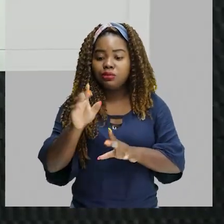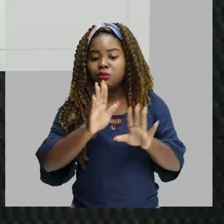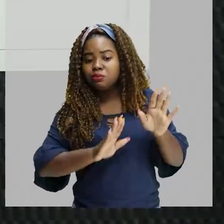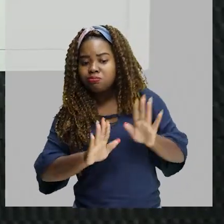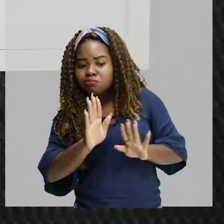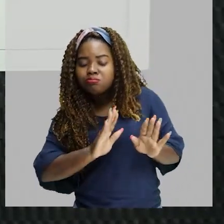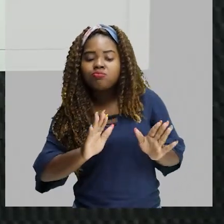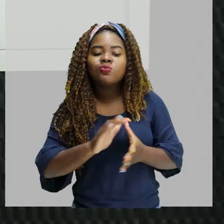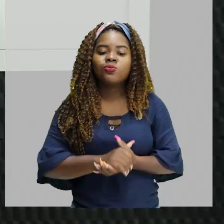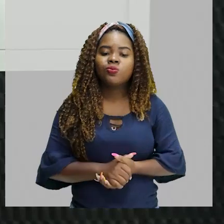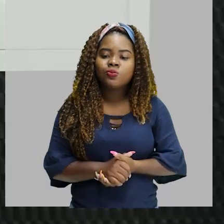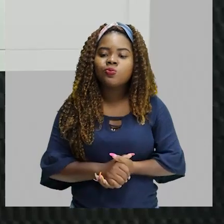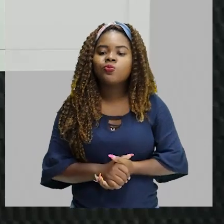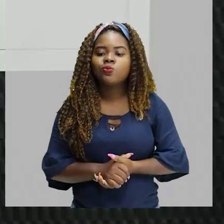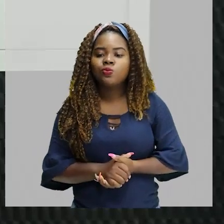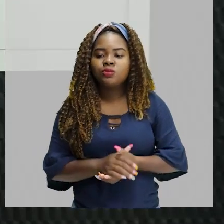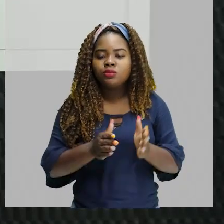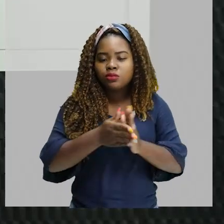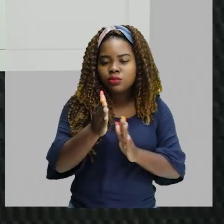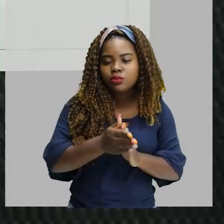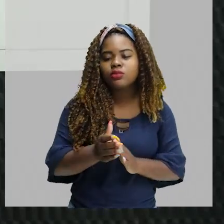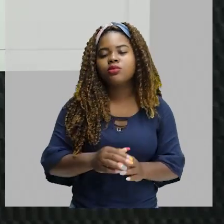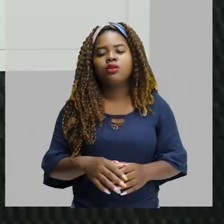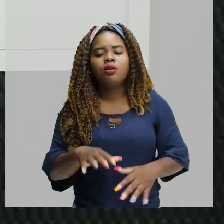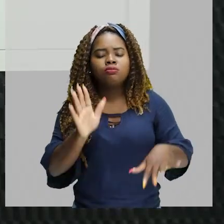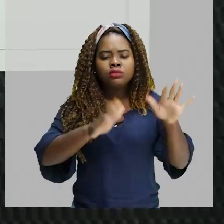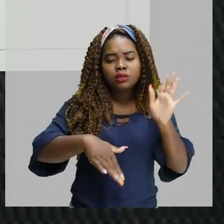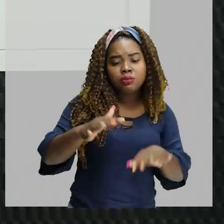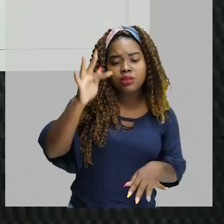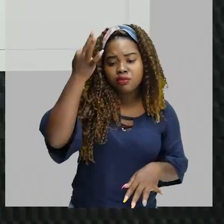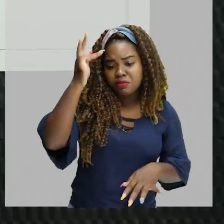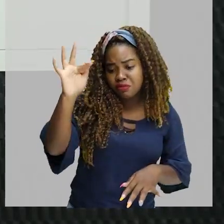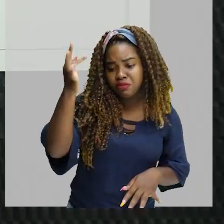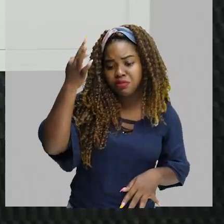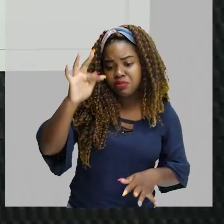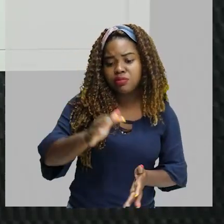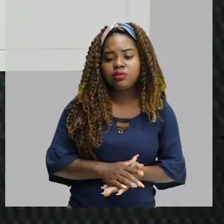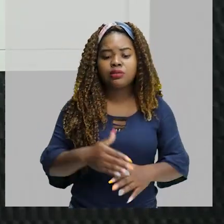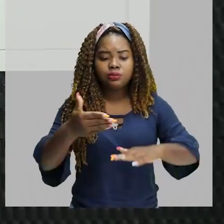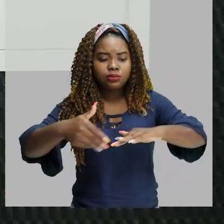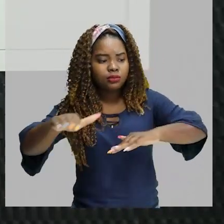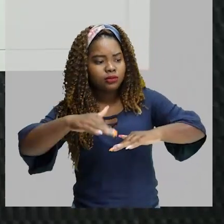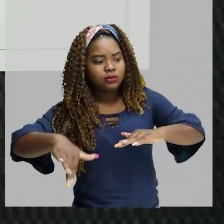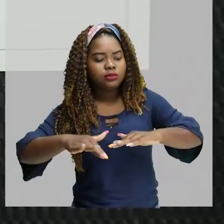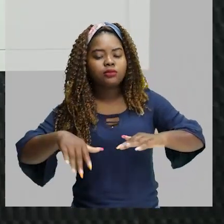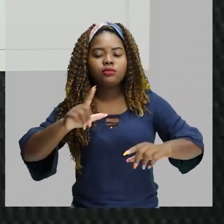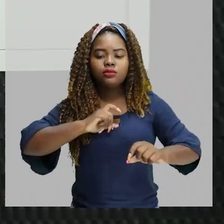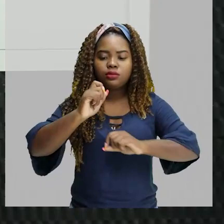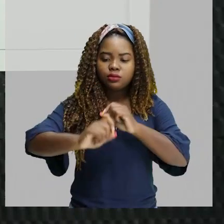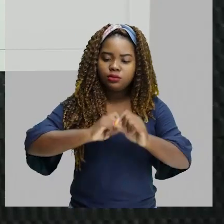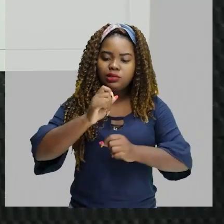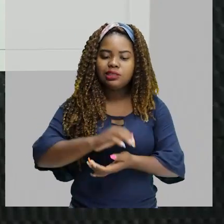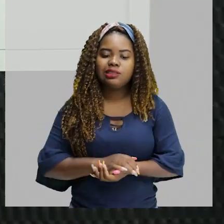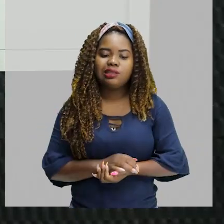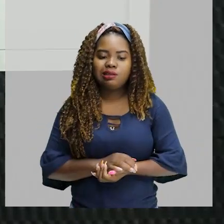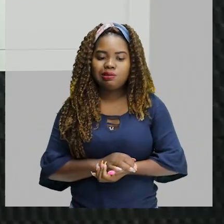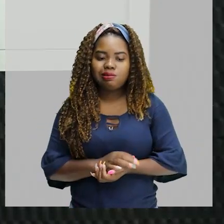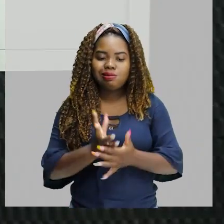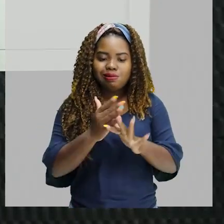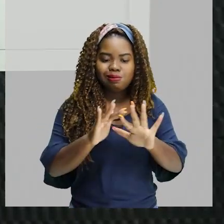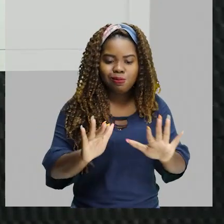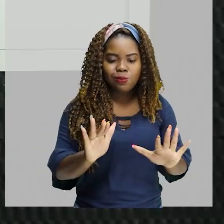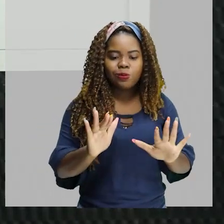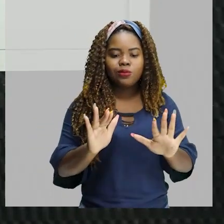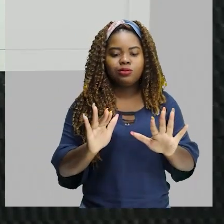Okay? Então, dependendo da filosofia, se ela é laica, por exemplo, no mundo moderno, ela tende a cair muito para o